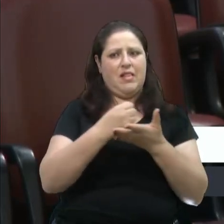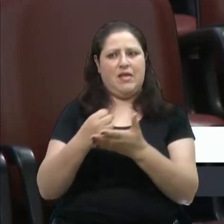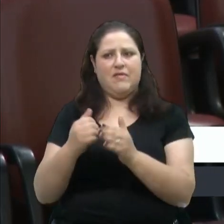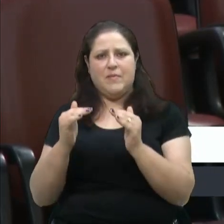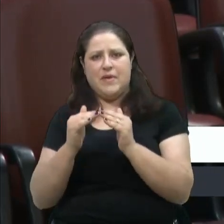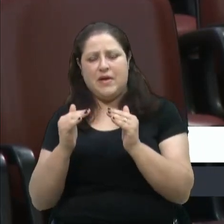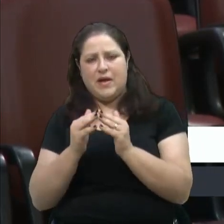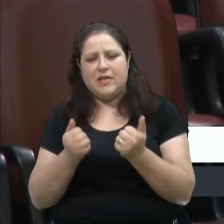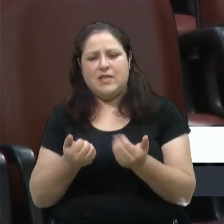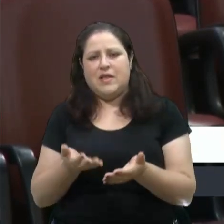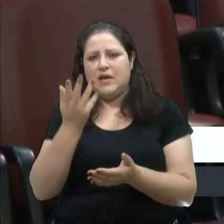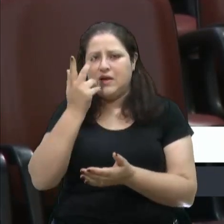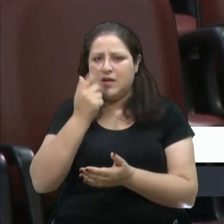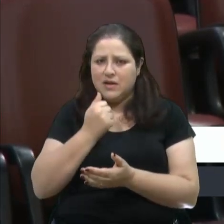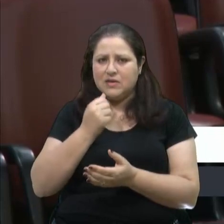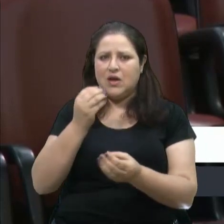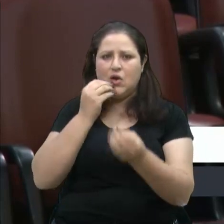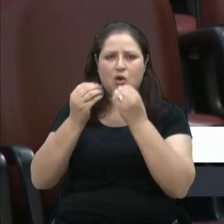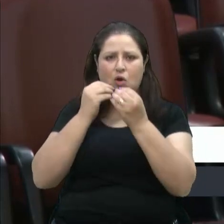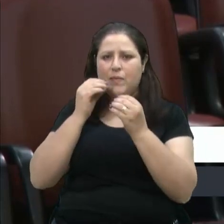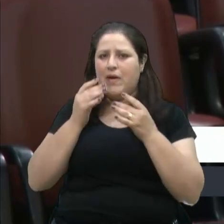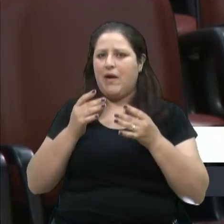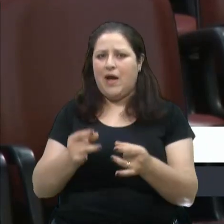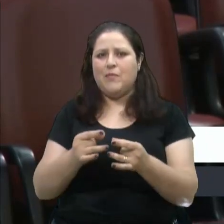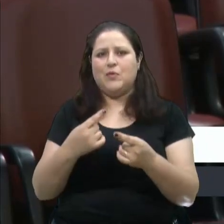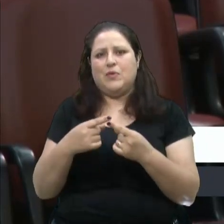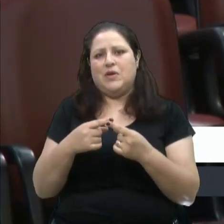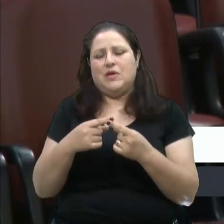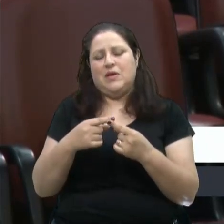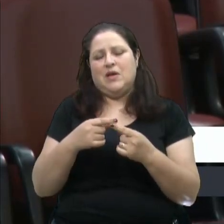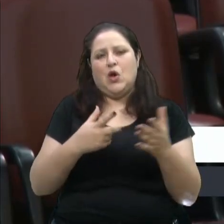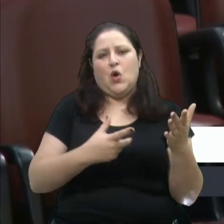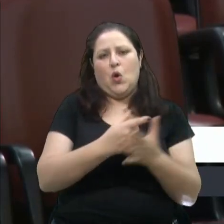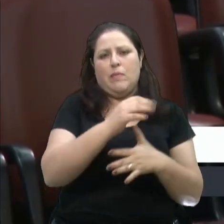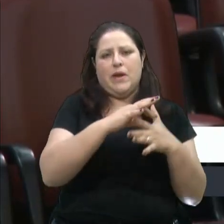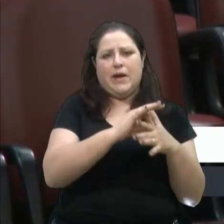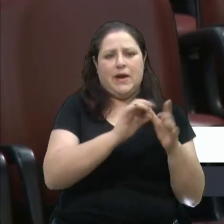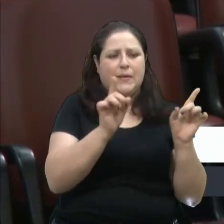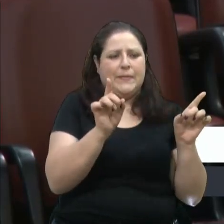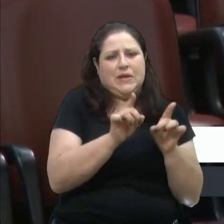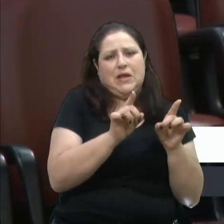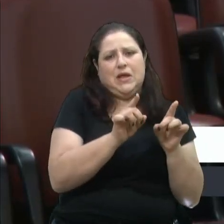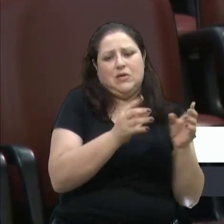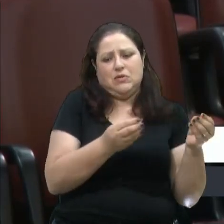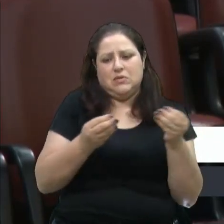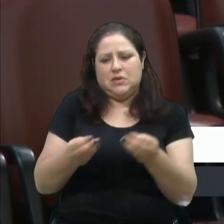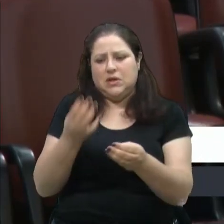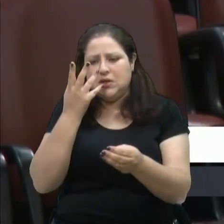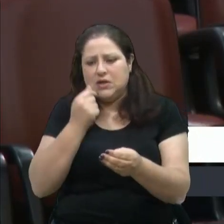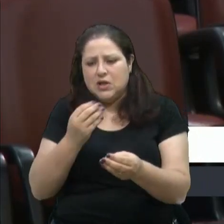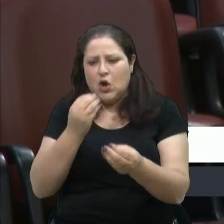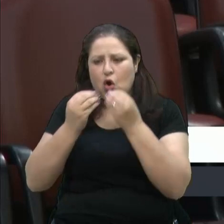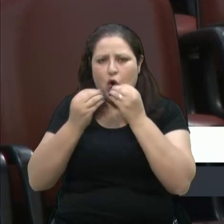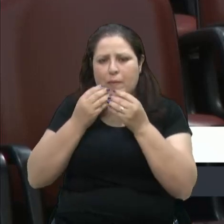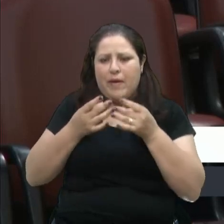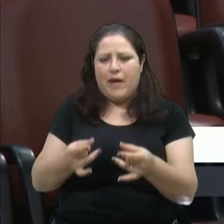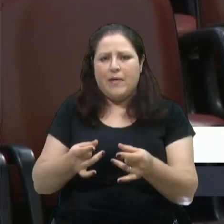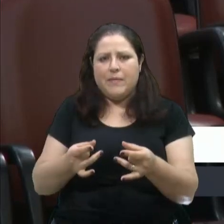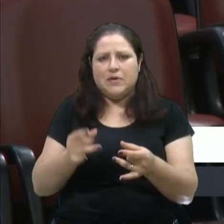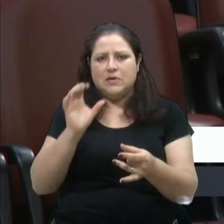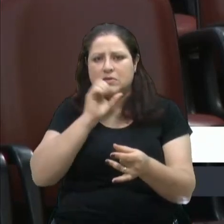as crianças as crianças acabam comendo tudo rápido porque tá muito caro comprar um pedacinho pequeno mas tem algo errado aí